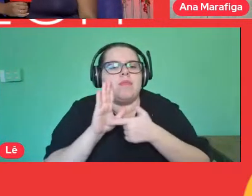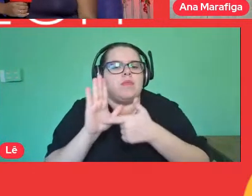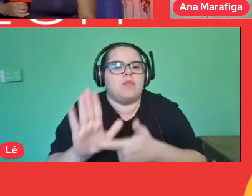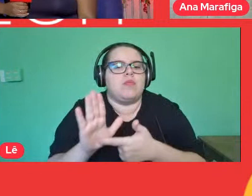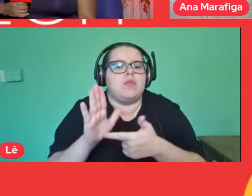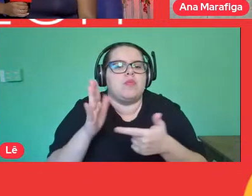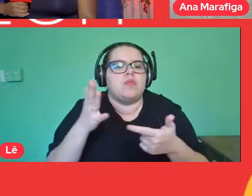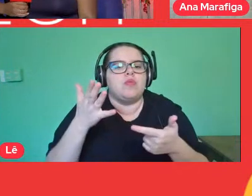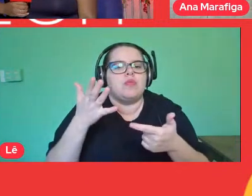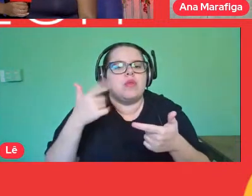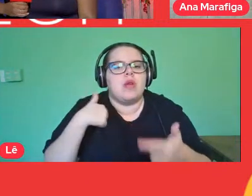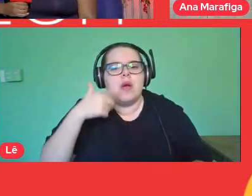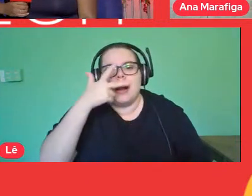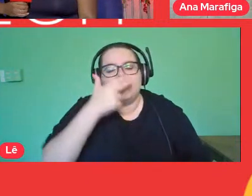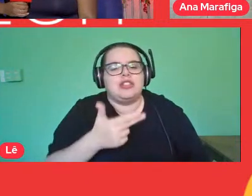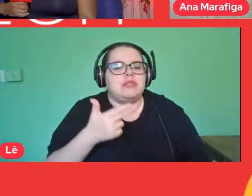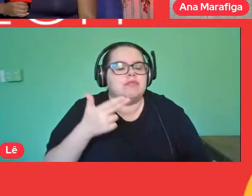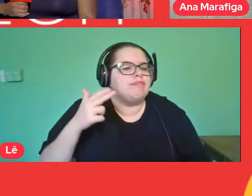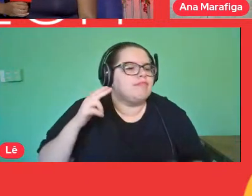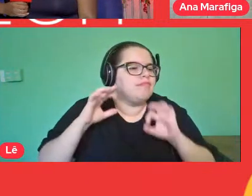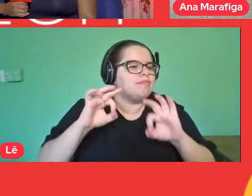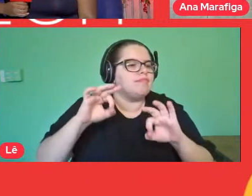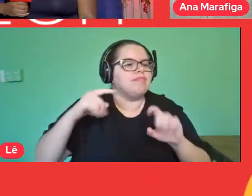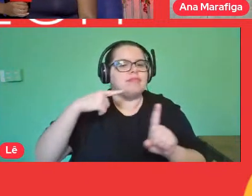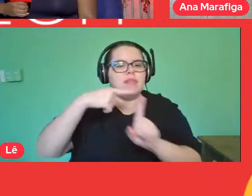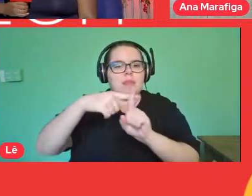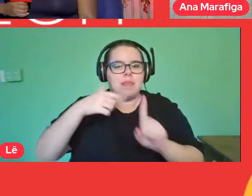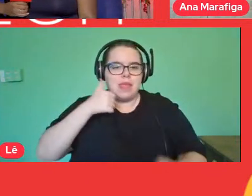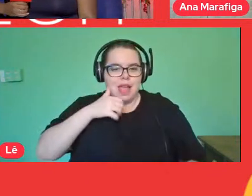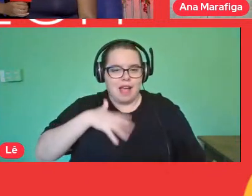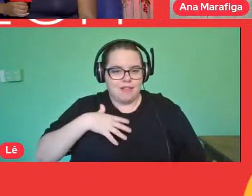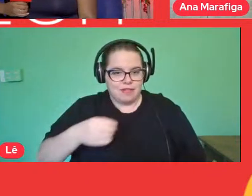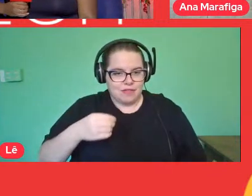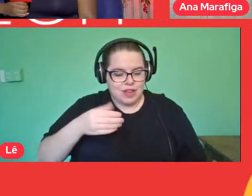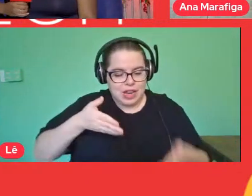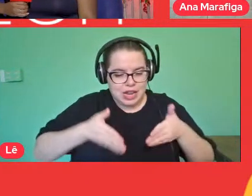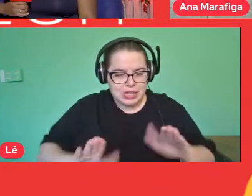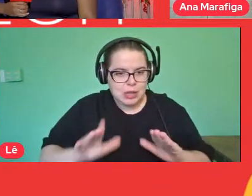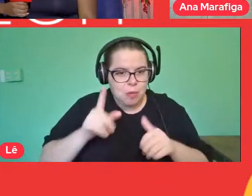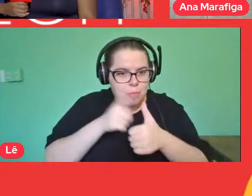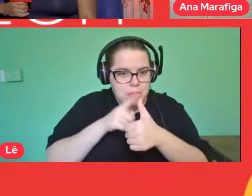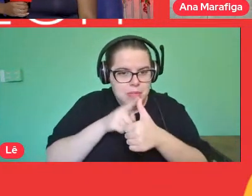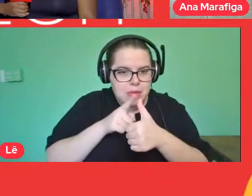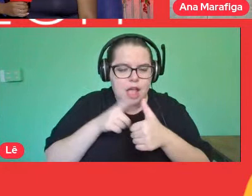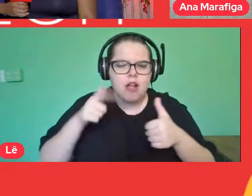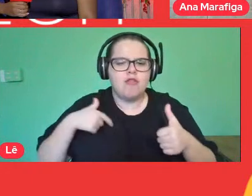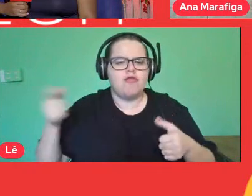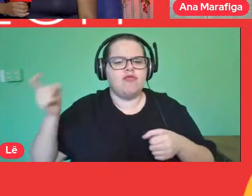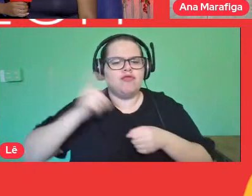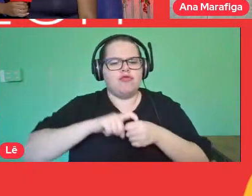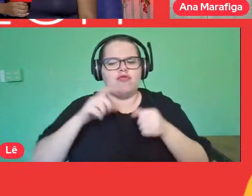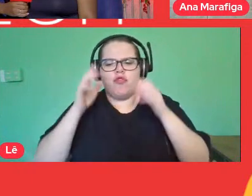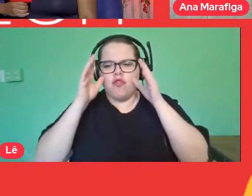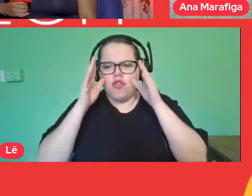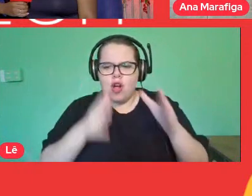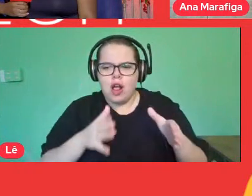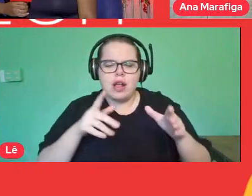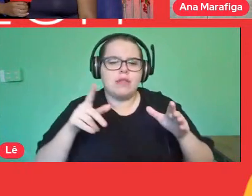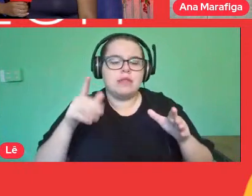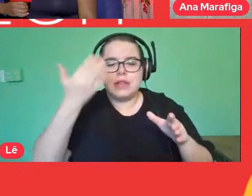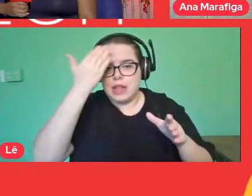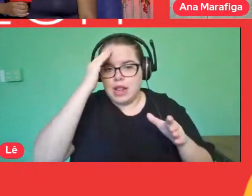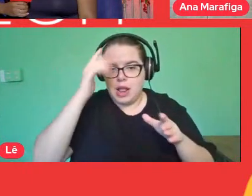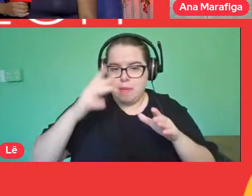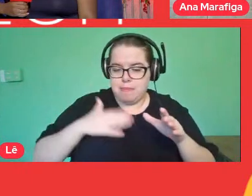achei demais, porque eu passei por esse processo, depois da minha primeira filha, eu voltei já muito mais focada, entendendo que o tempo que eu